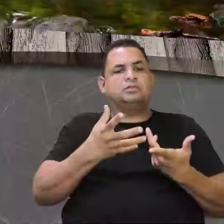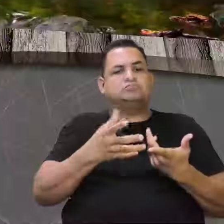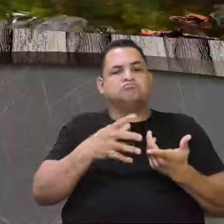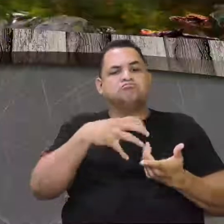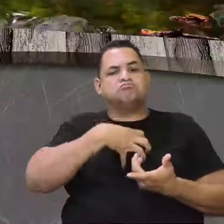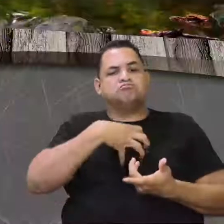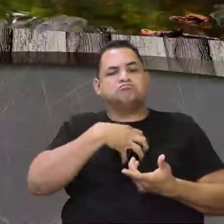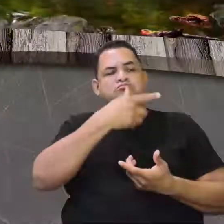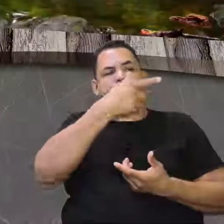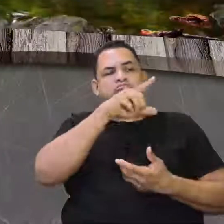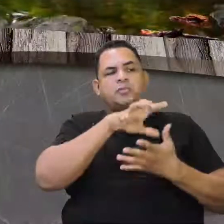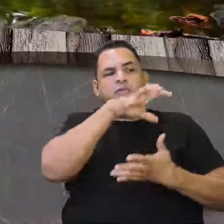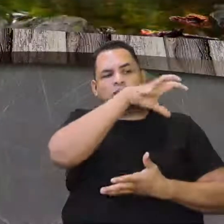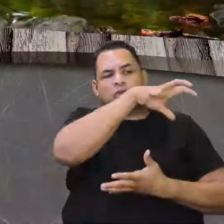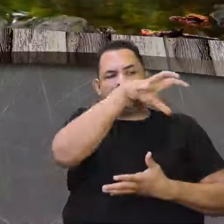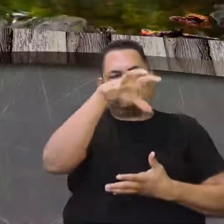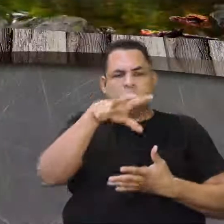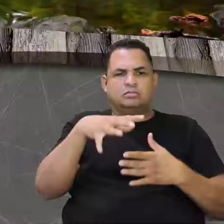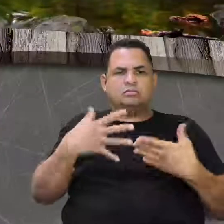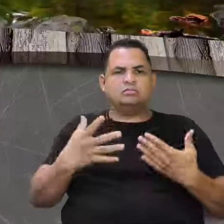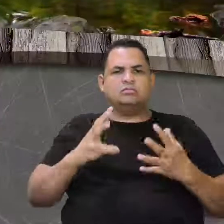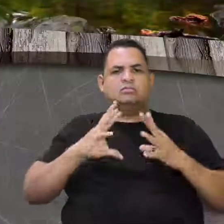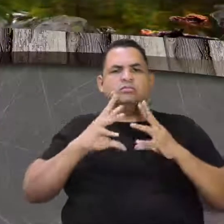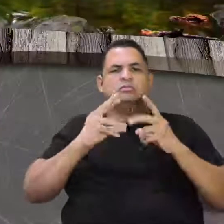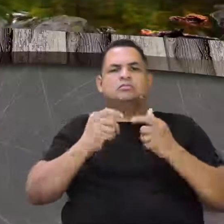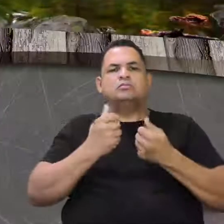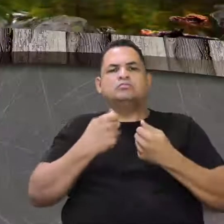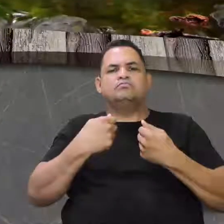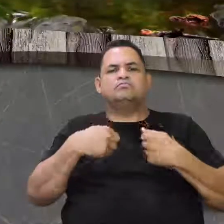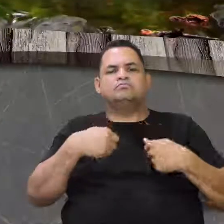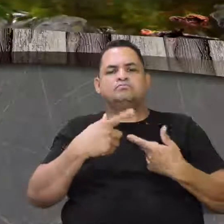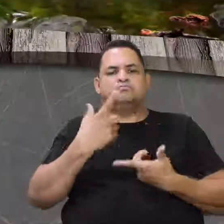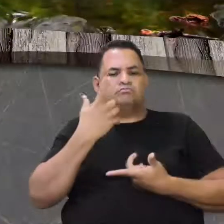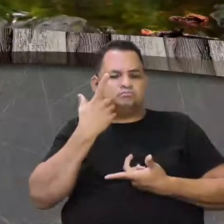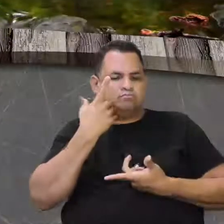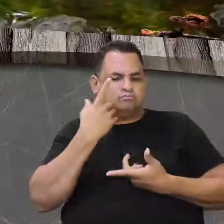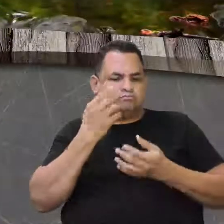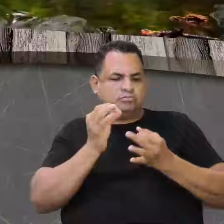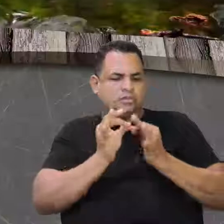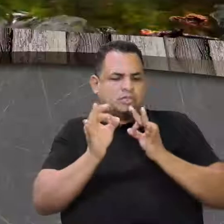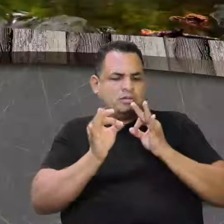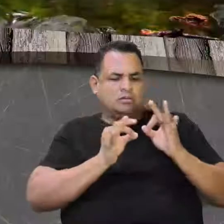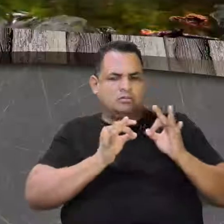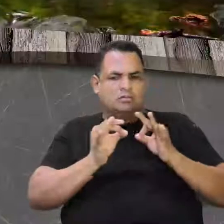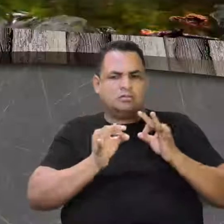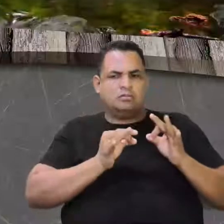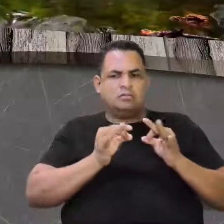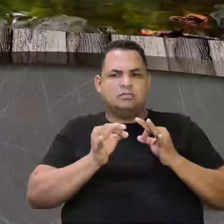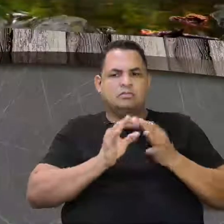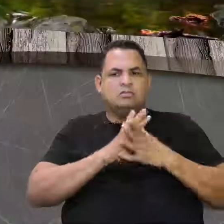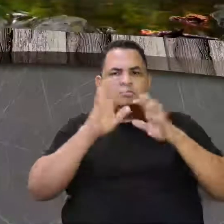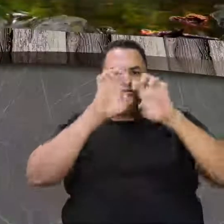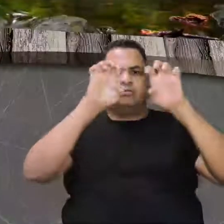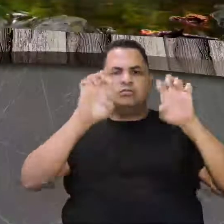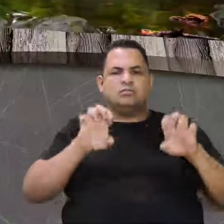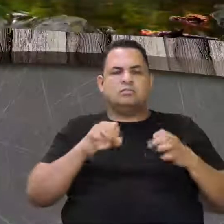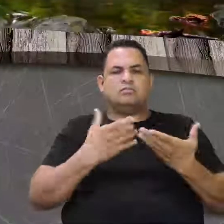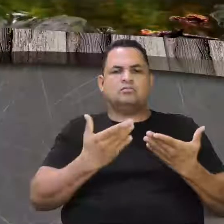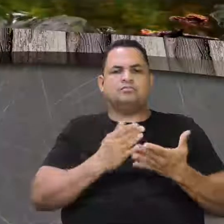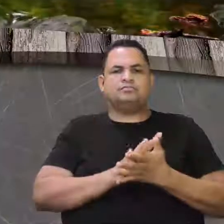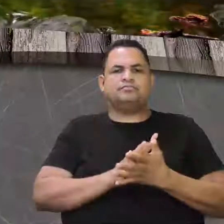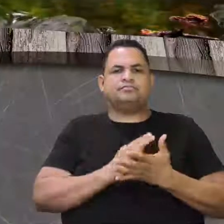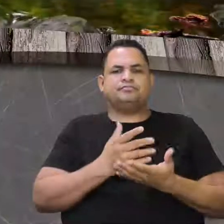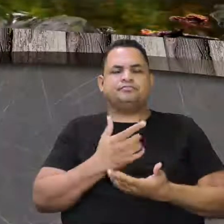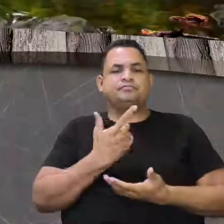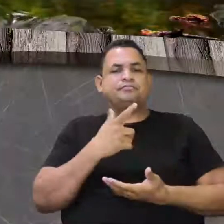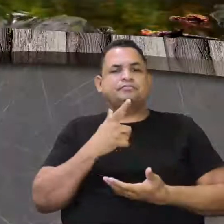outro, e assim vai. Então, tudo isso precisa estar bem ordenado, bem organizado, bem estruturado, para que a gente